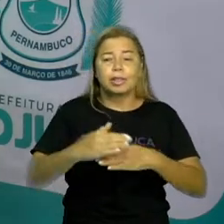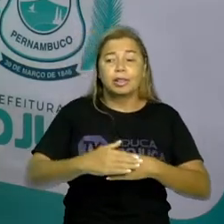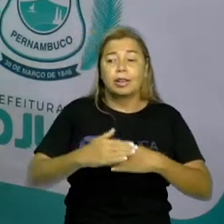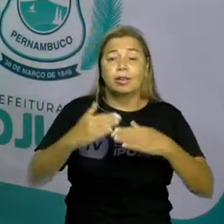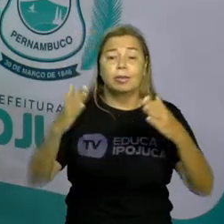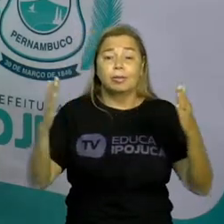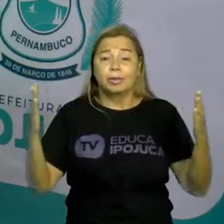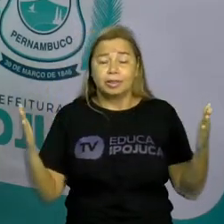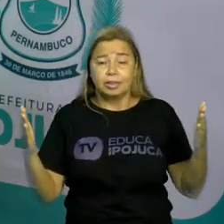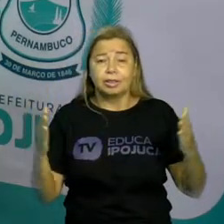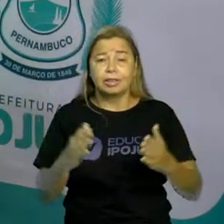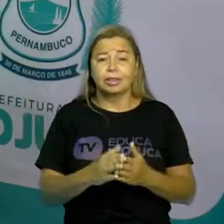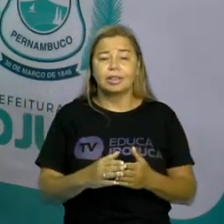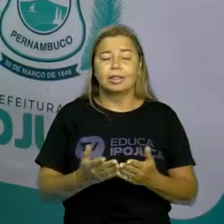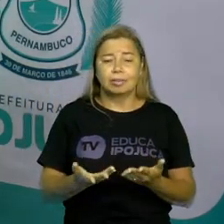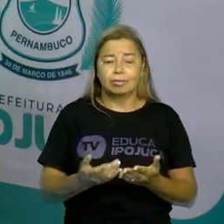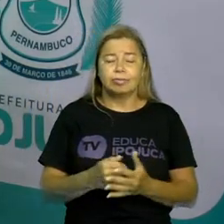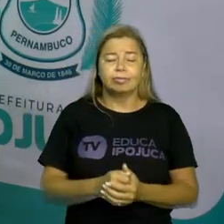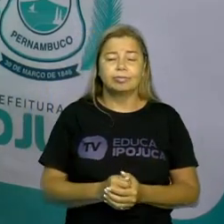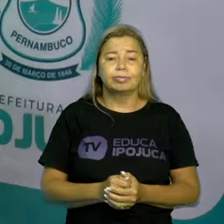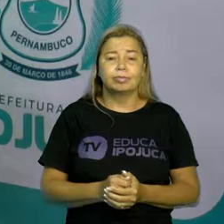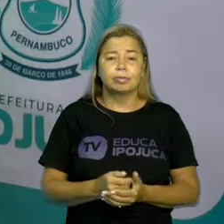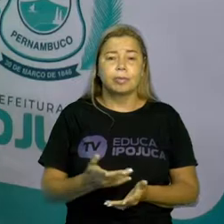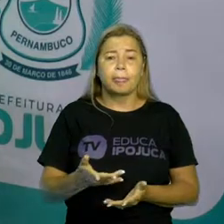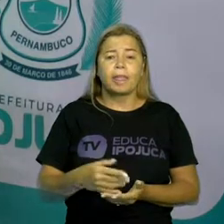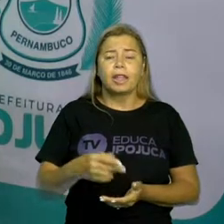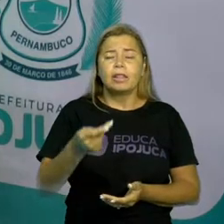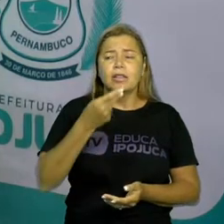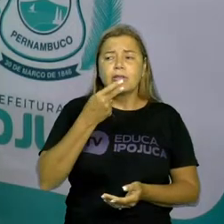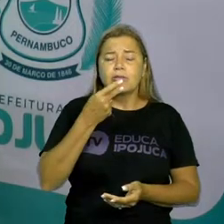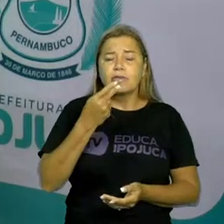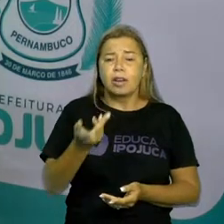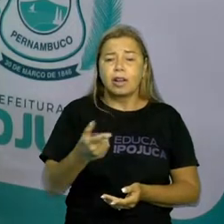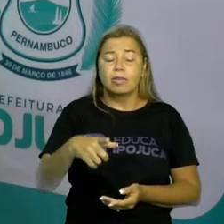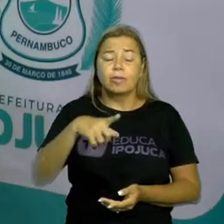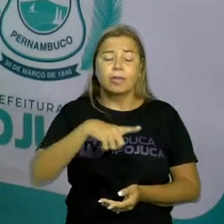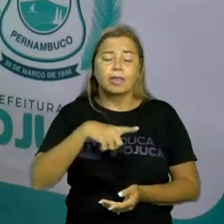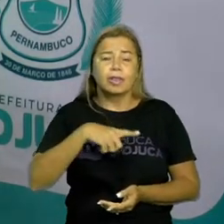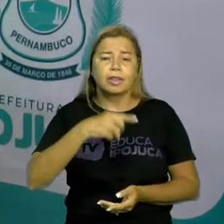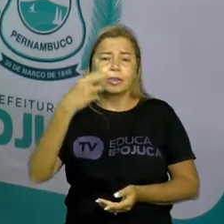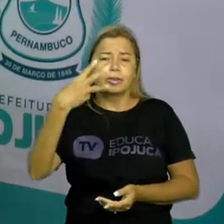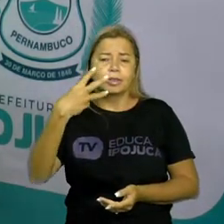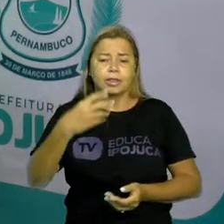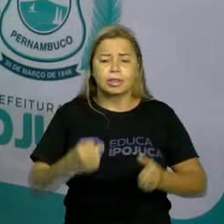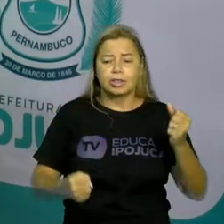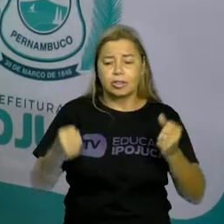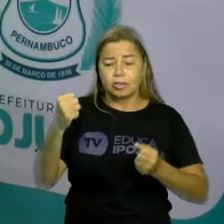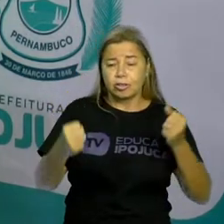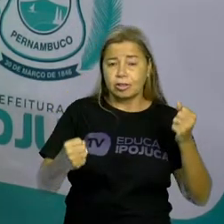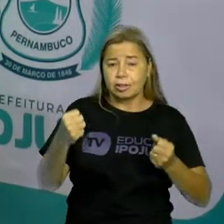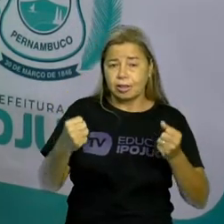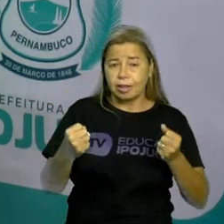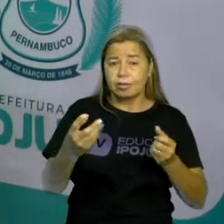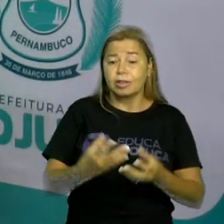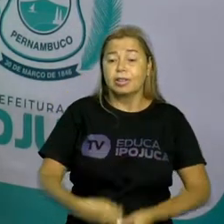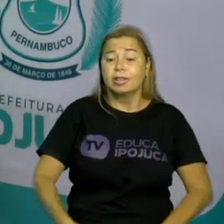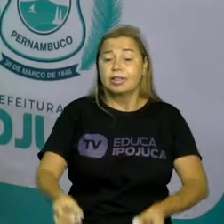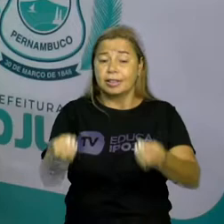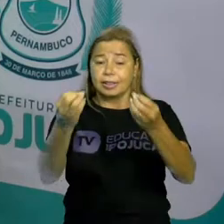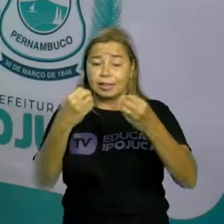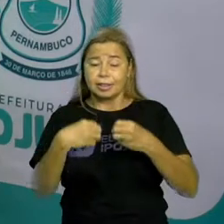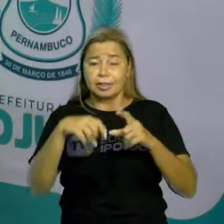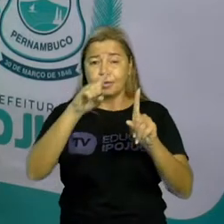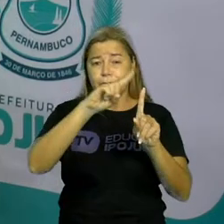acrescentar, ganhar, acumular. Se eu digo eu tenho três carros, eu ganhei mais dois, então estou juntando a ideia